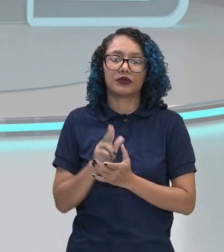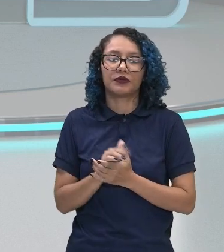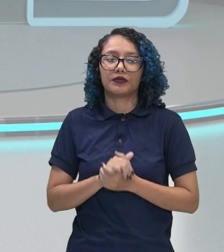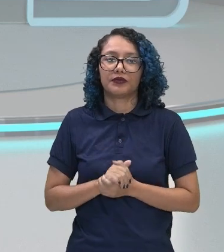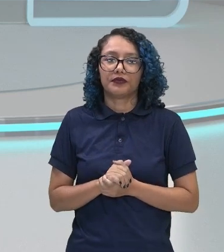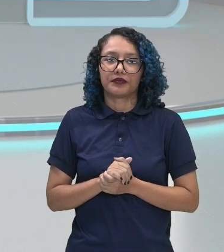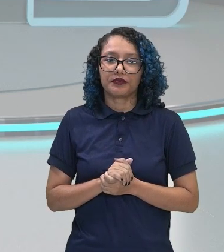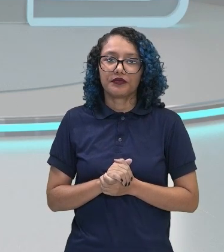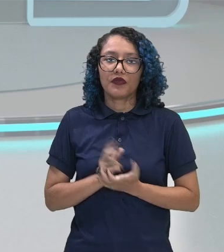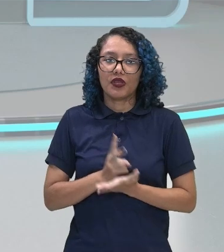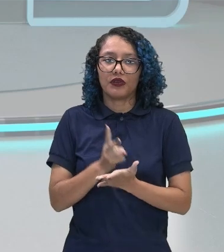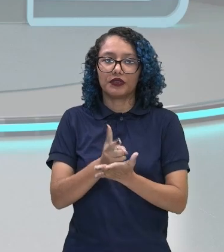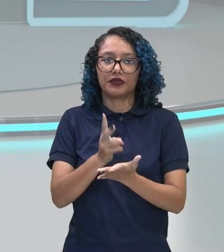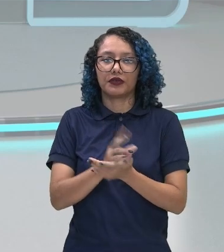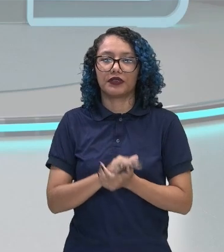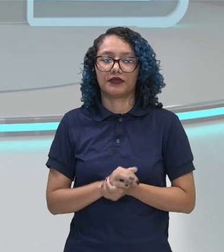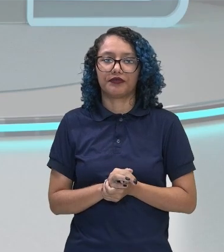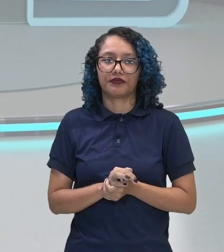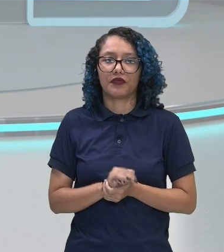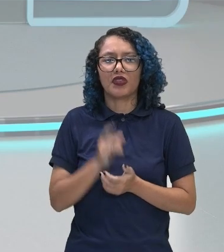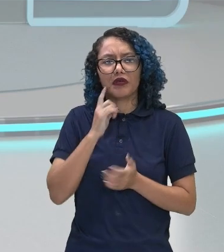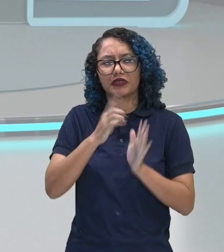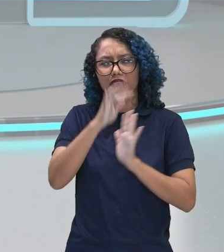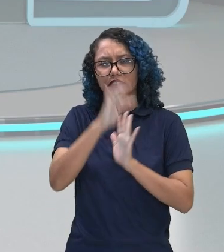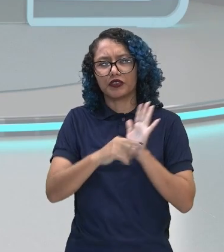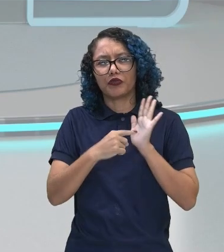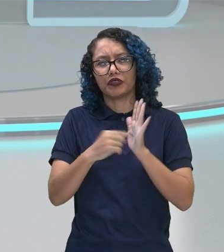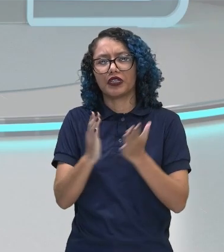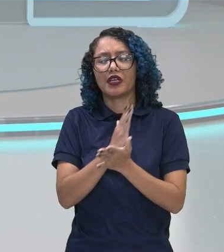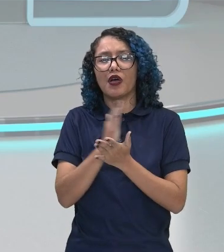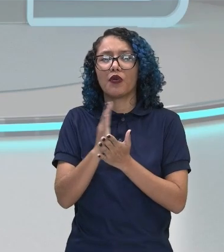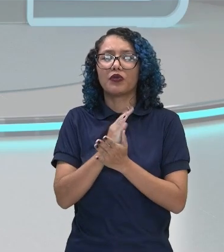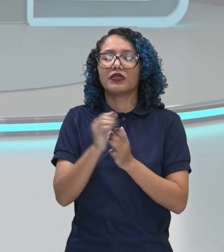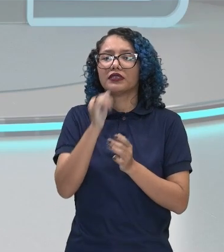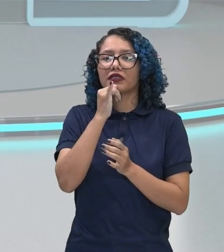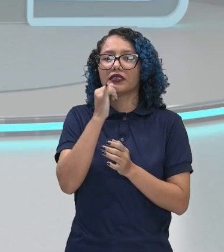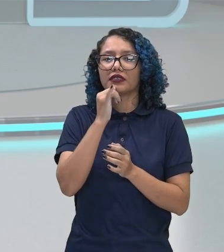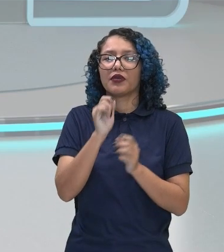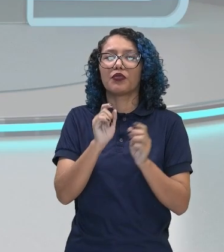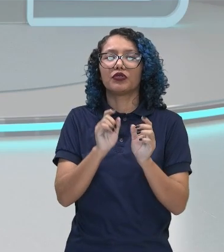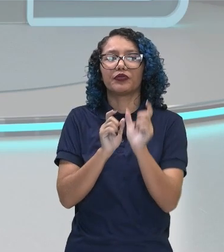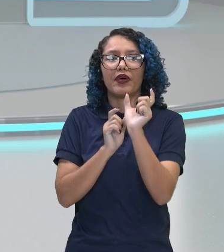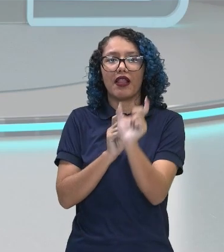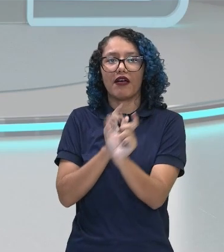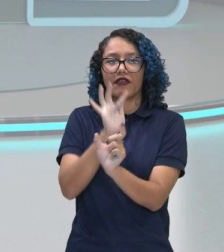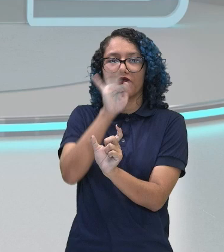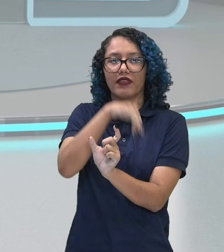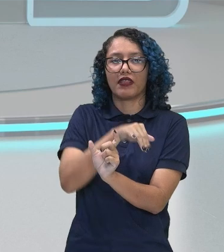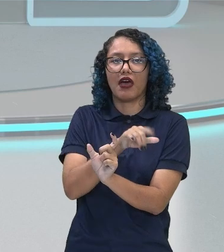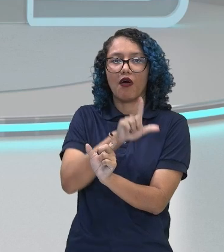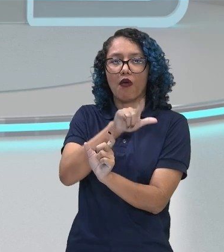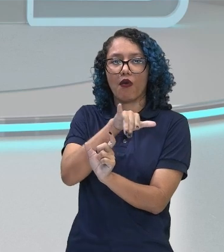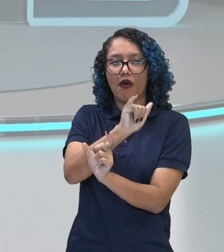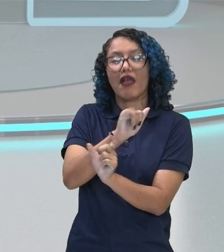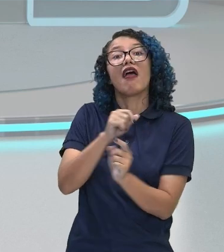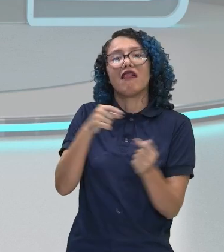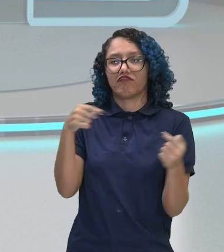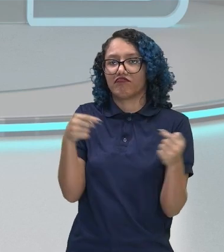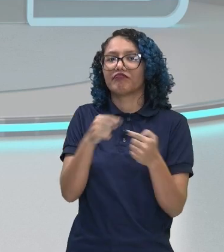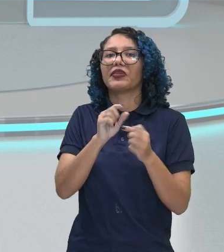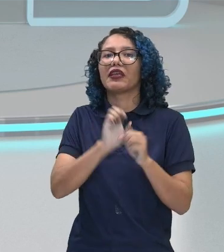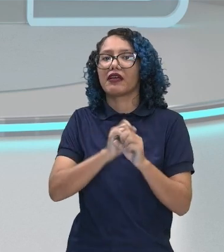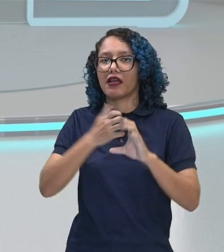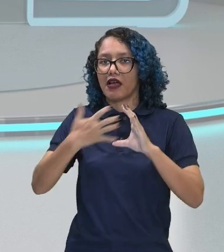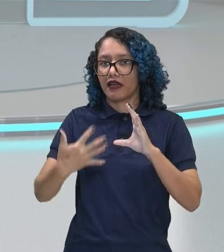ao longo desse texto aqui, nós vimos alguns exemplos que terminam em LY, tá? Aliás, essa é uma característica dos advérbios.